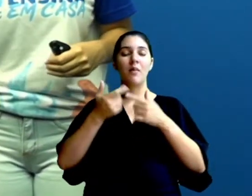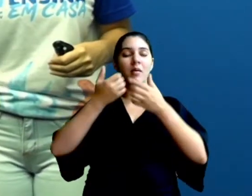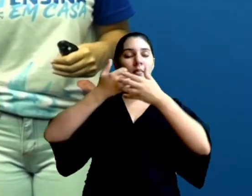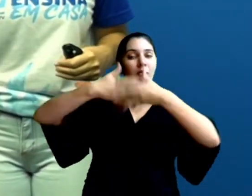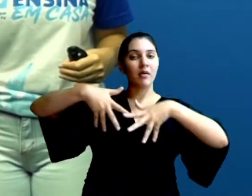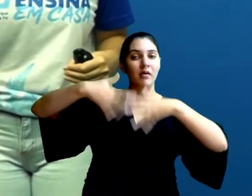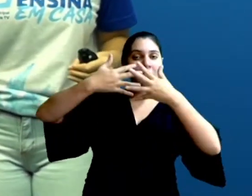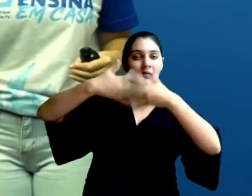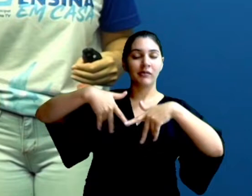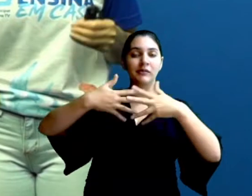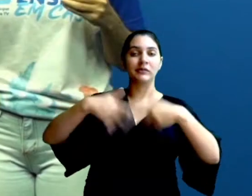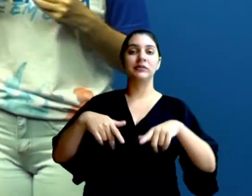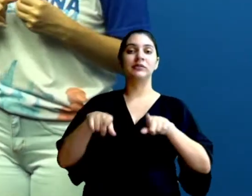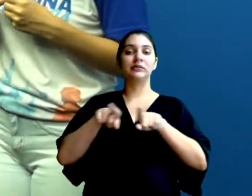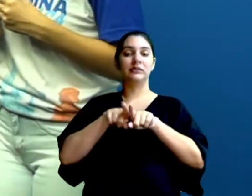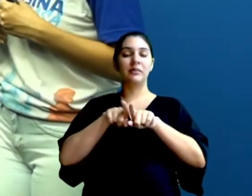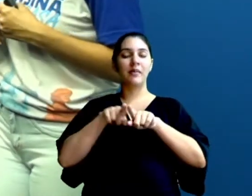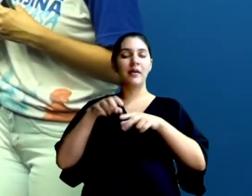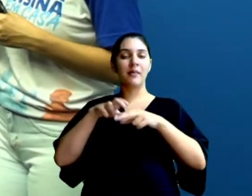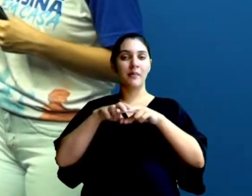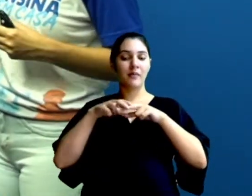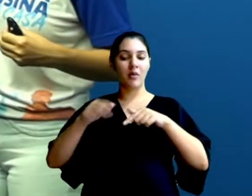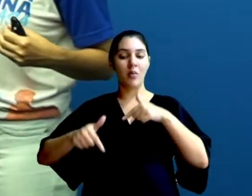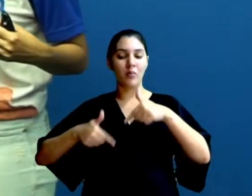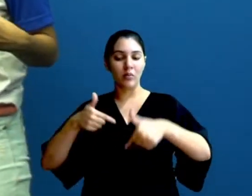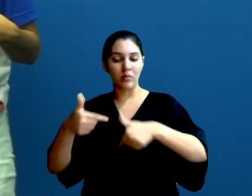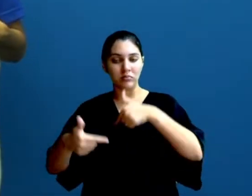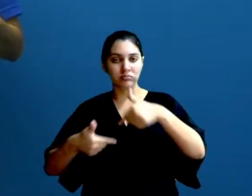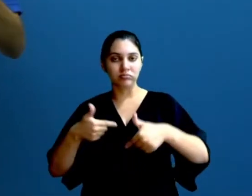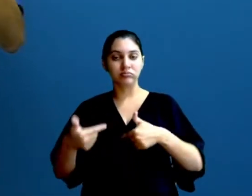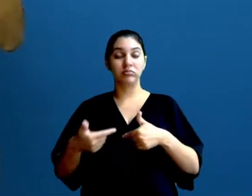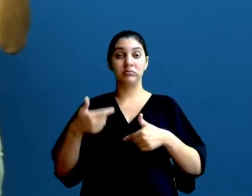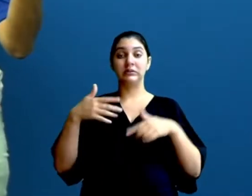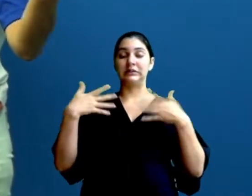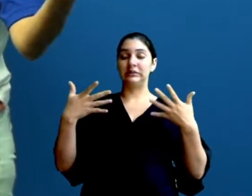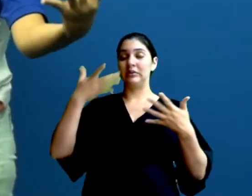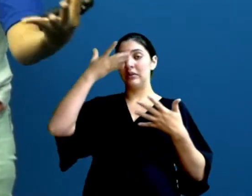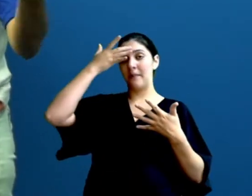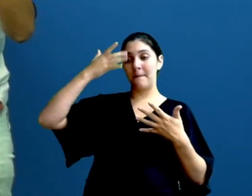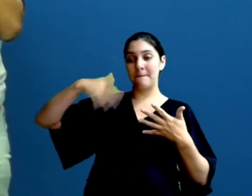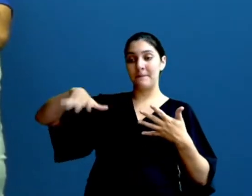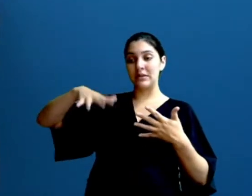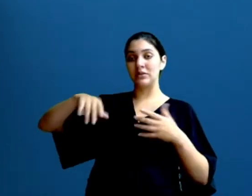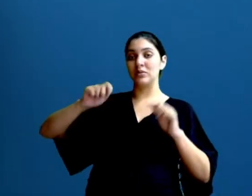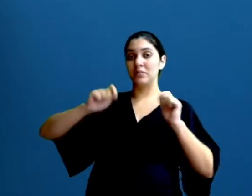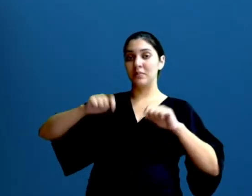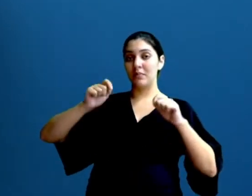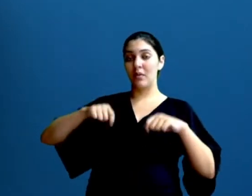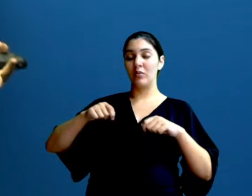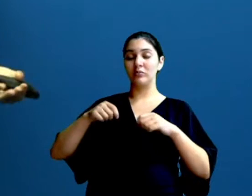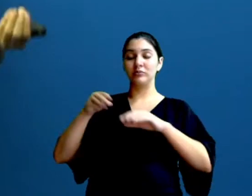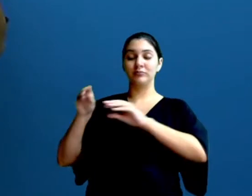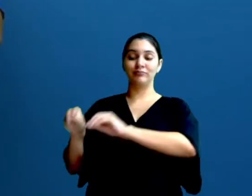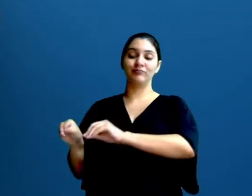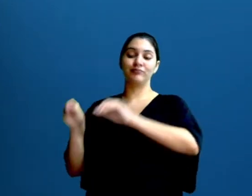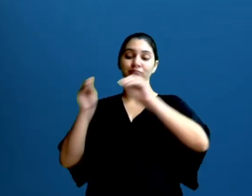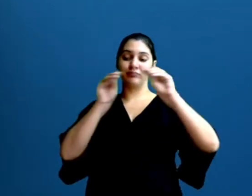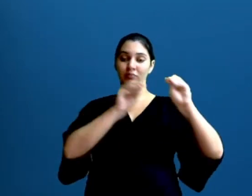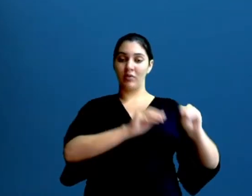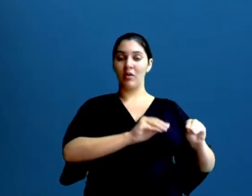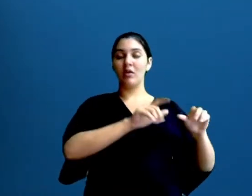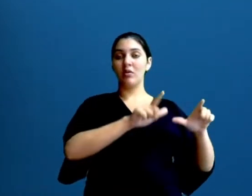naturais, questões trabalhistas. Então, a pessoa pode migrar para outro lugar para passar